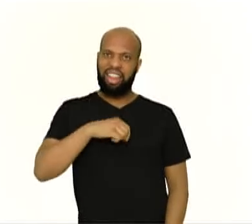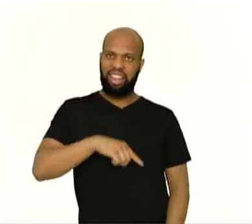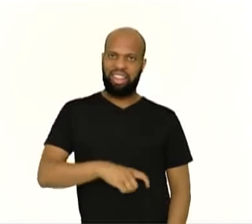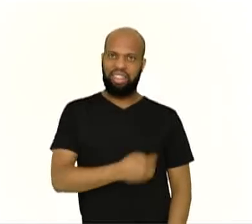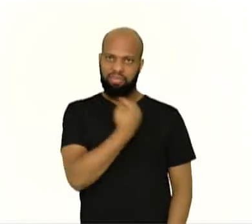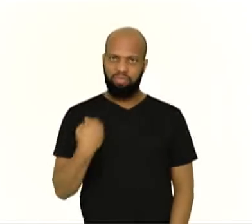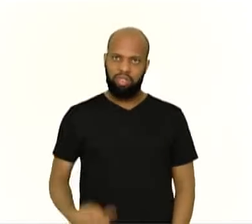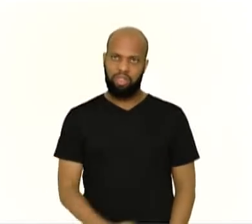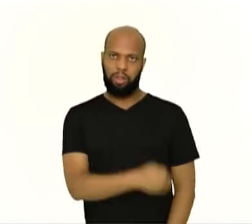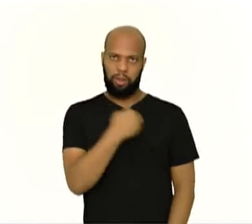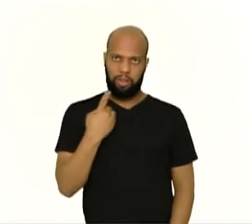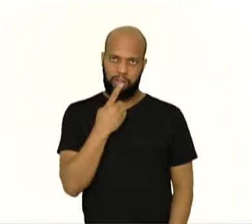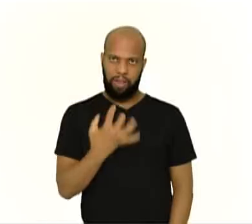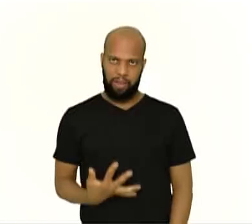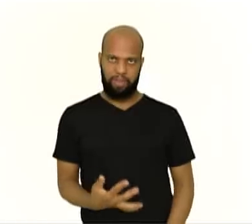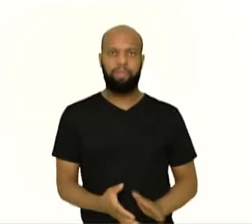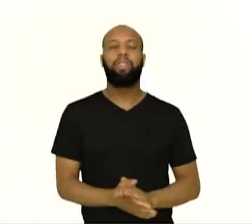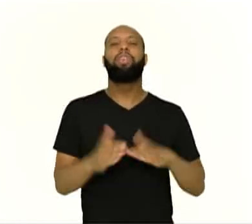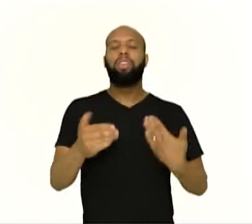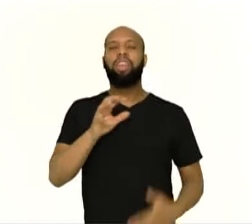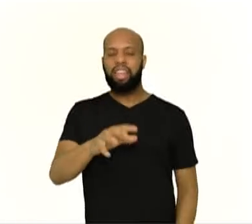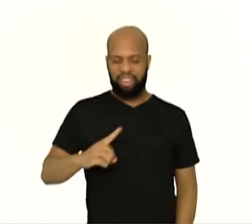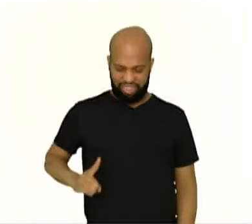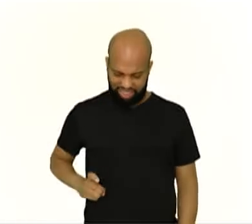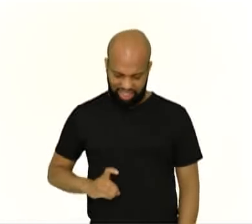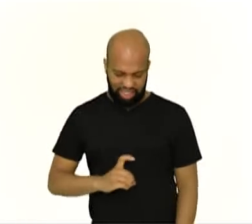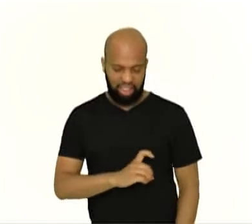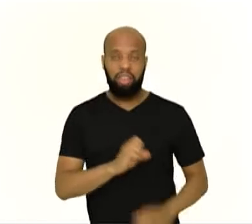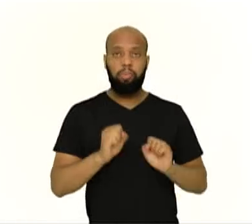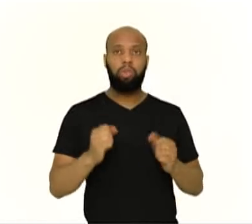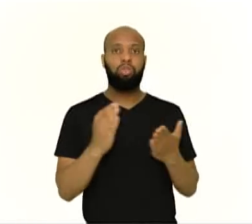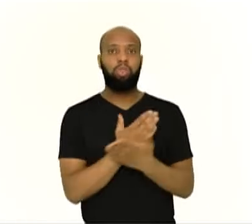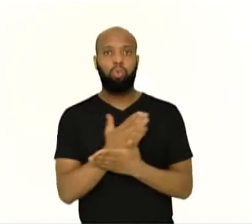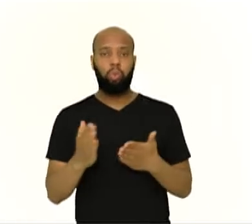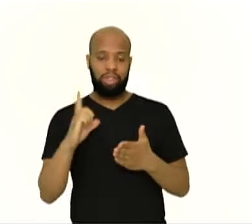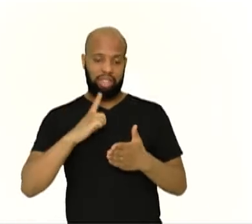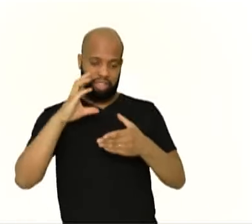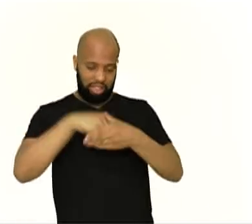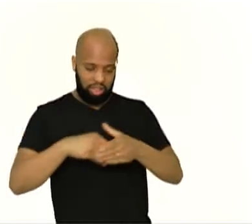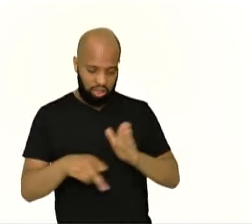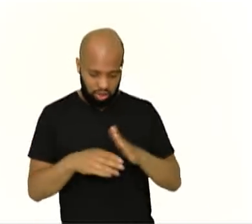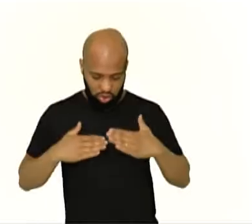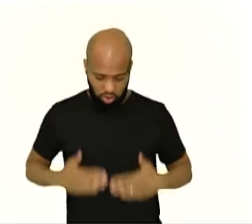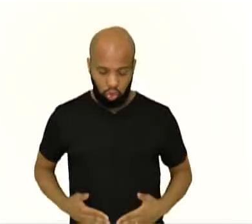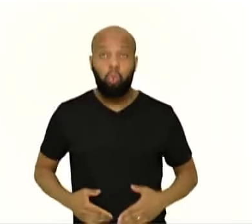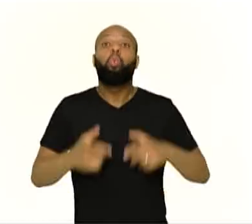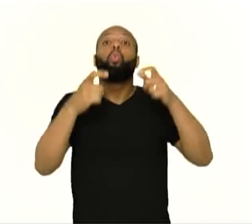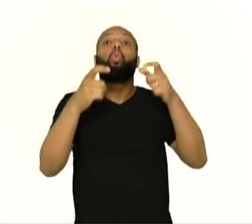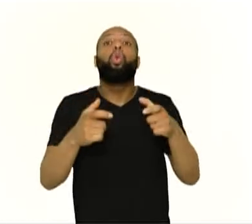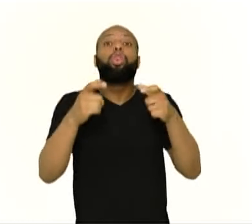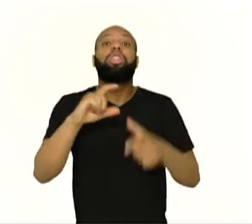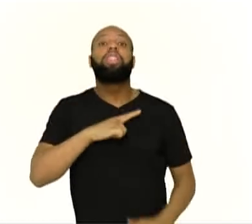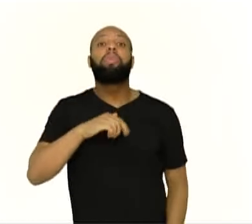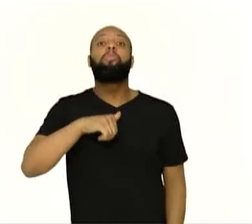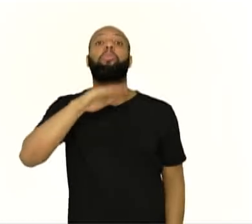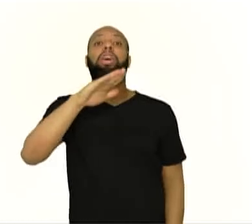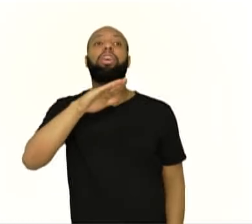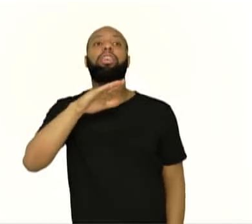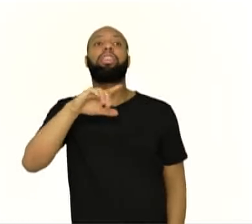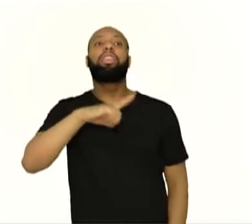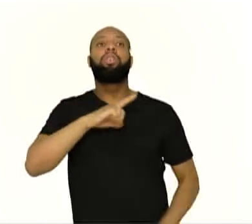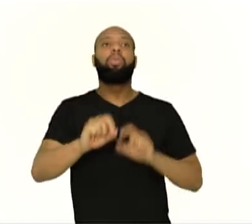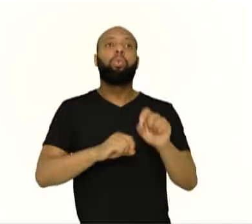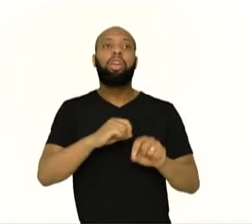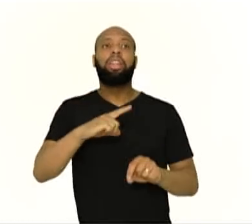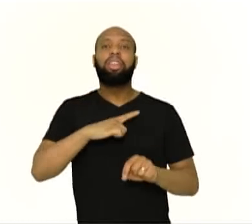Essas larvas podem atingir algumas regiões do nosso corpo. É muito comum que atinja, que cheguem